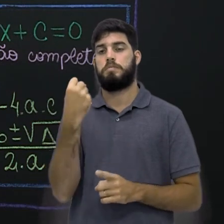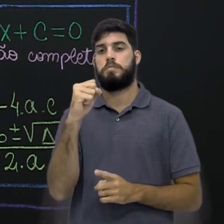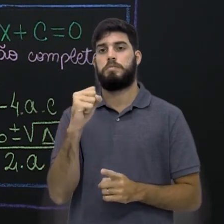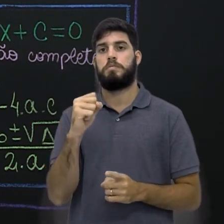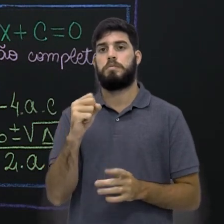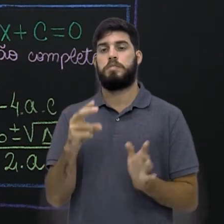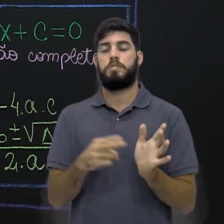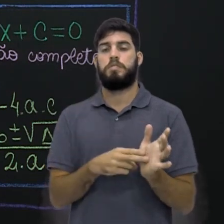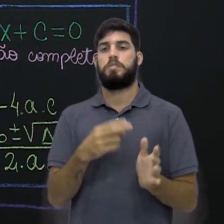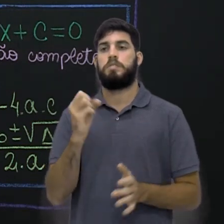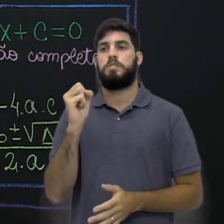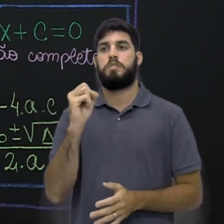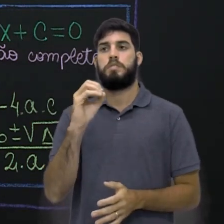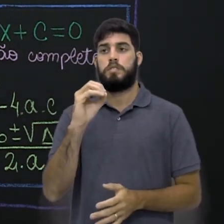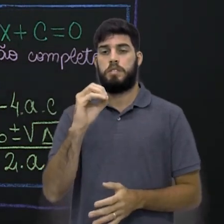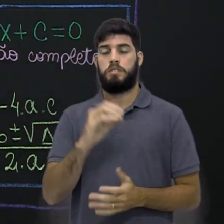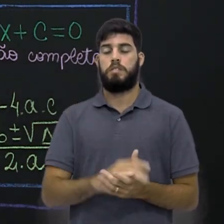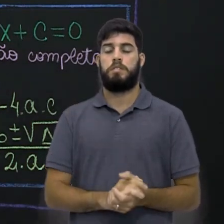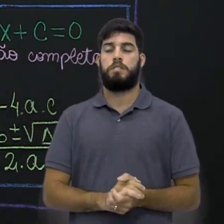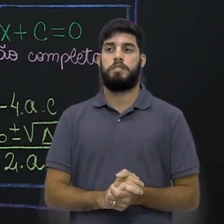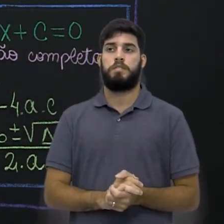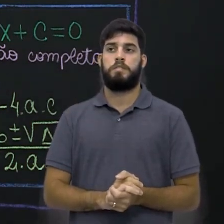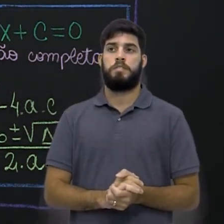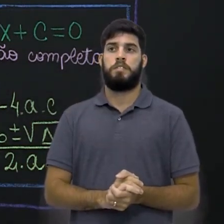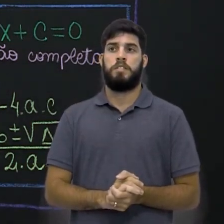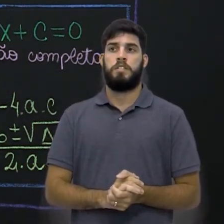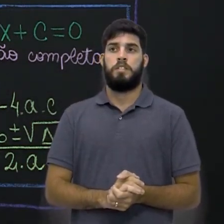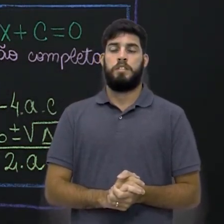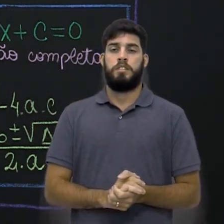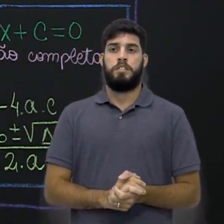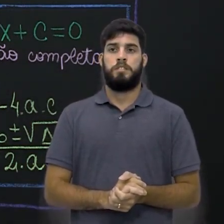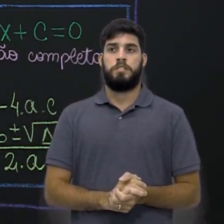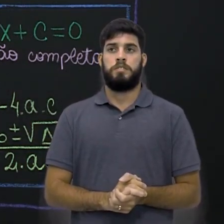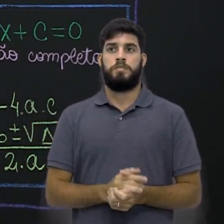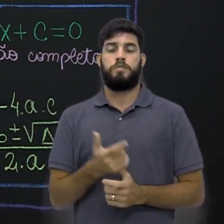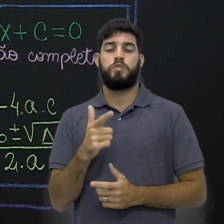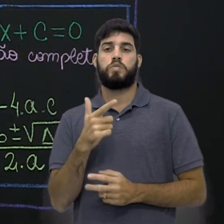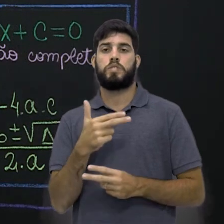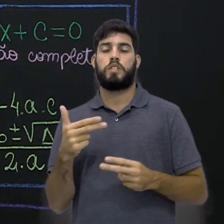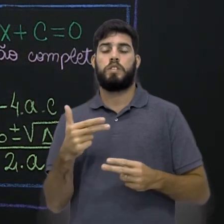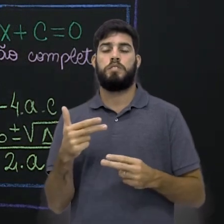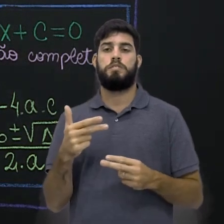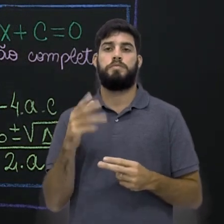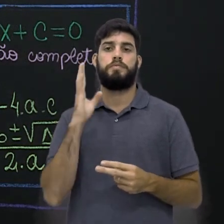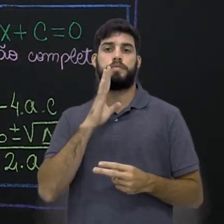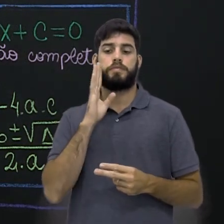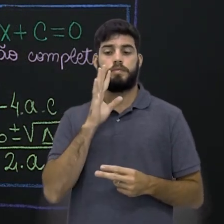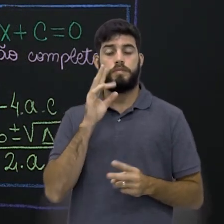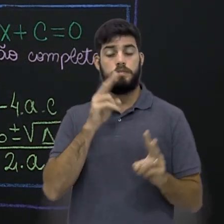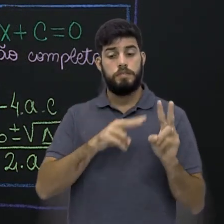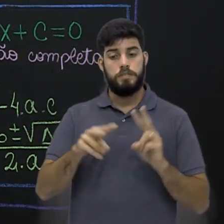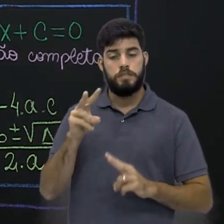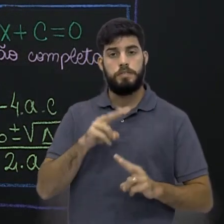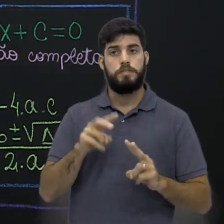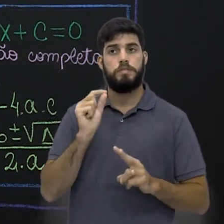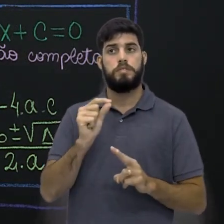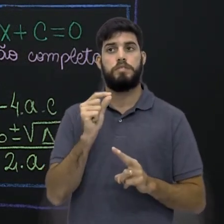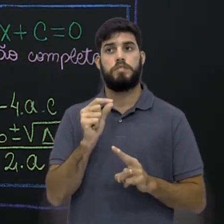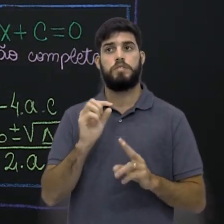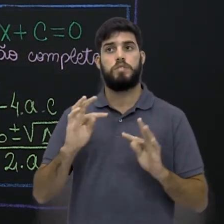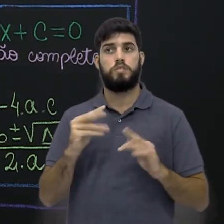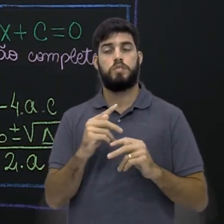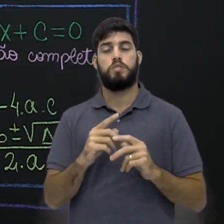8 igual a zero. Beleza? Outra coisa bem legal de você ver é o seguinte, que toda equação de segundo grau, em sua